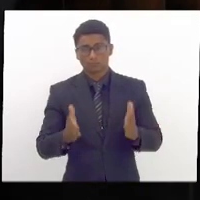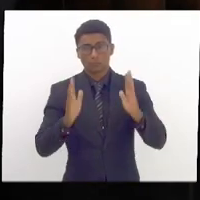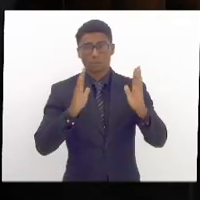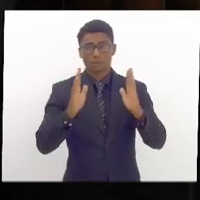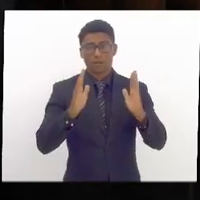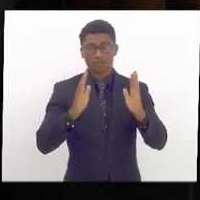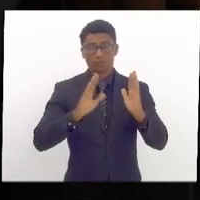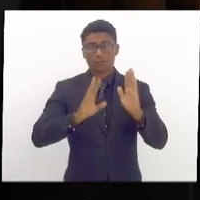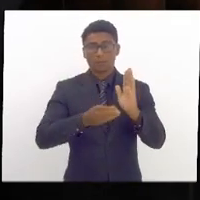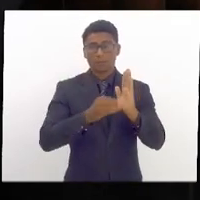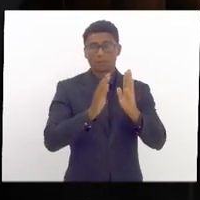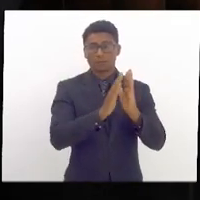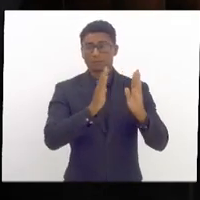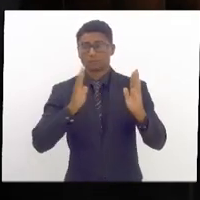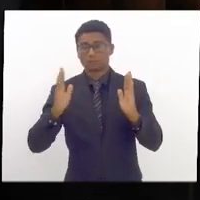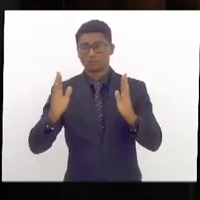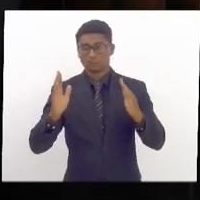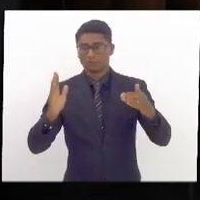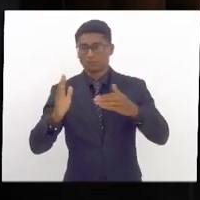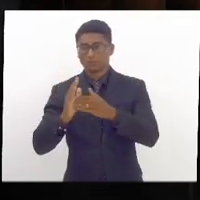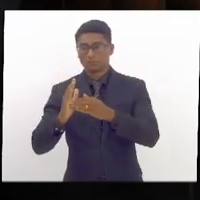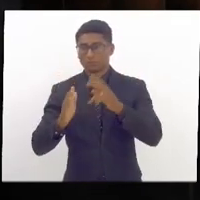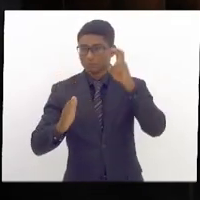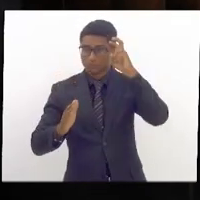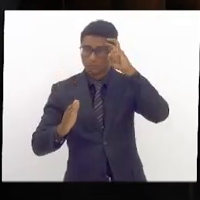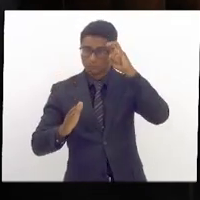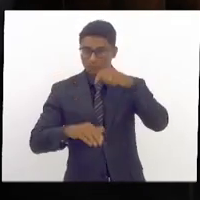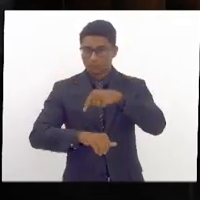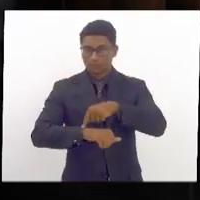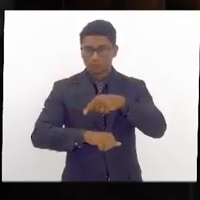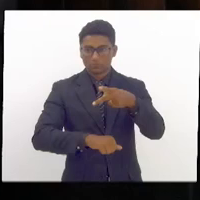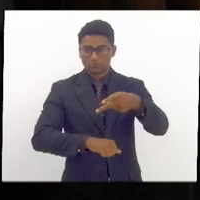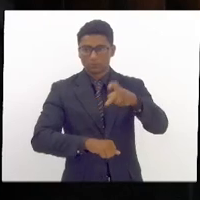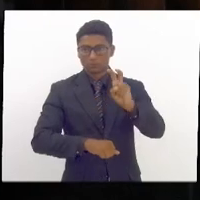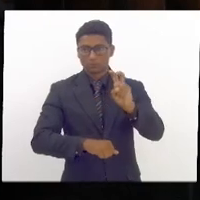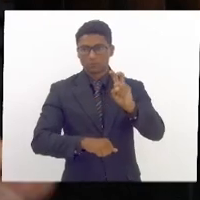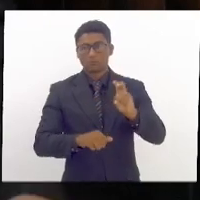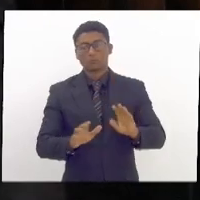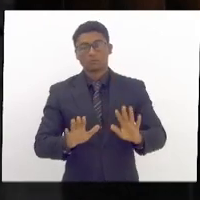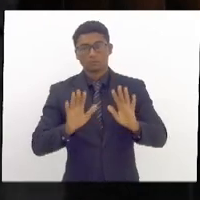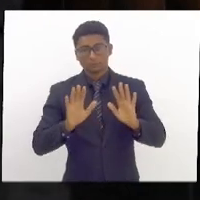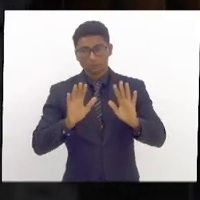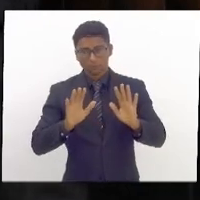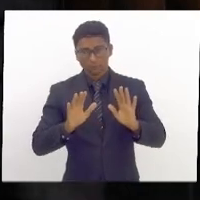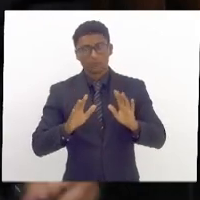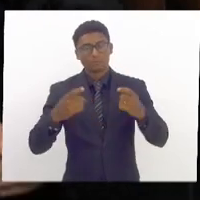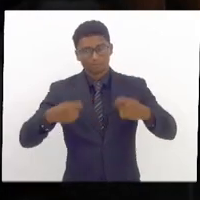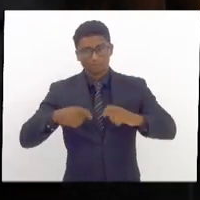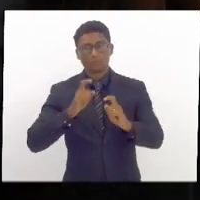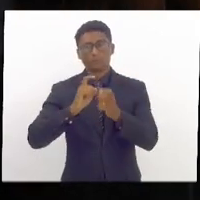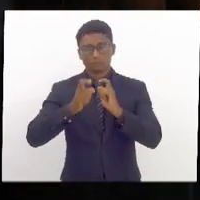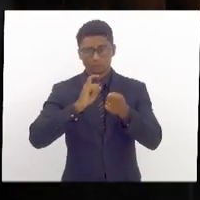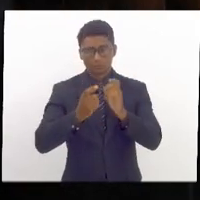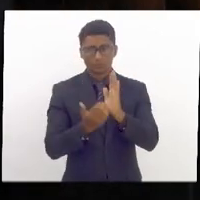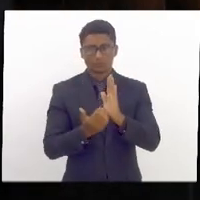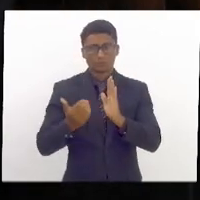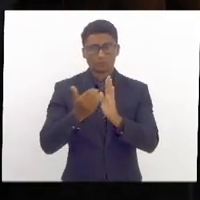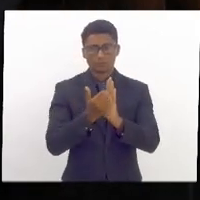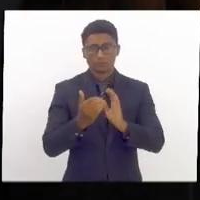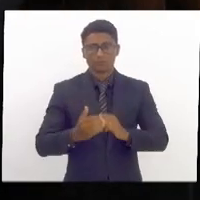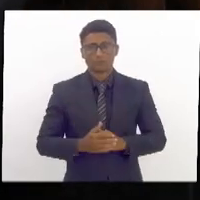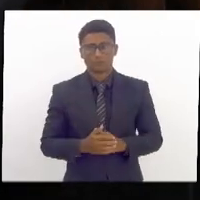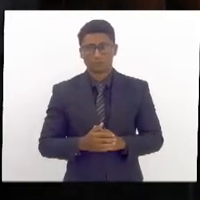foi prorrogado até quinta-feira, às 17 horas, mas ainda assim, muita coisa terá que ser discutida, mas de saída, quero